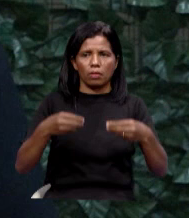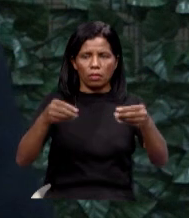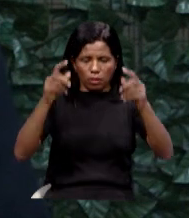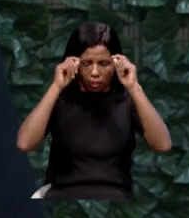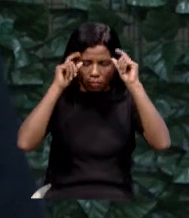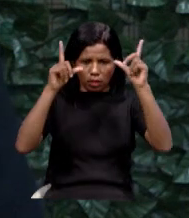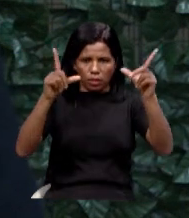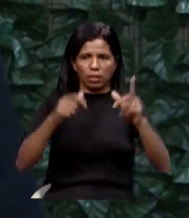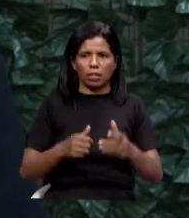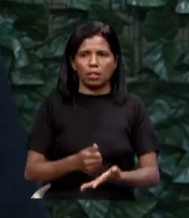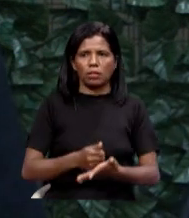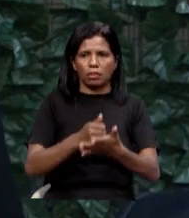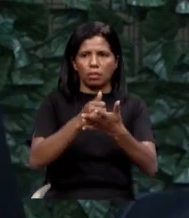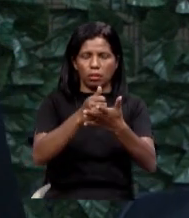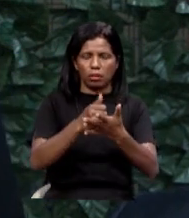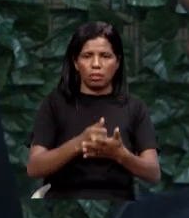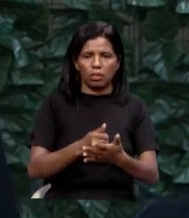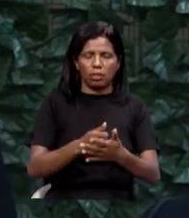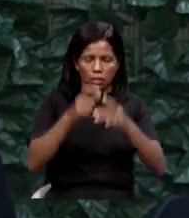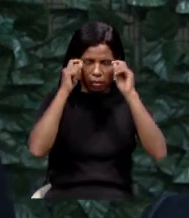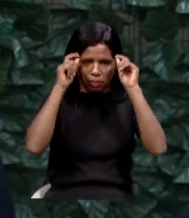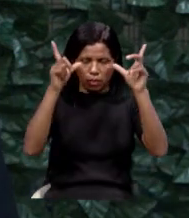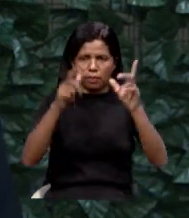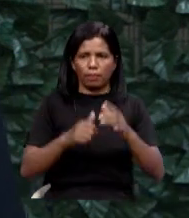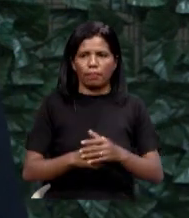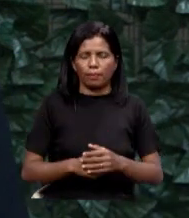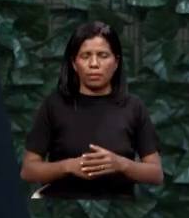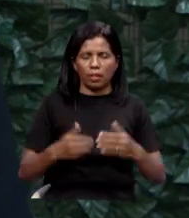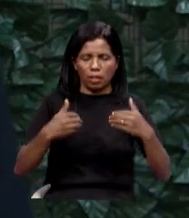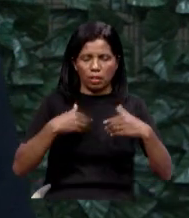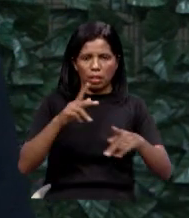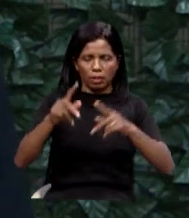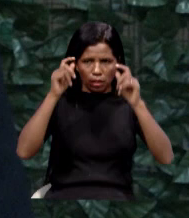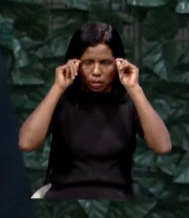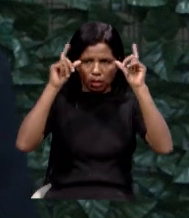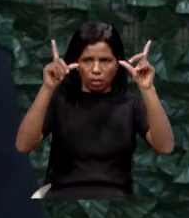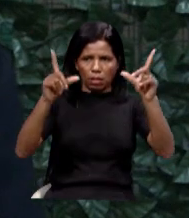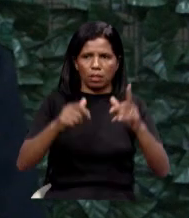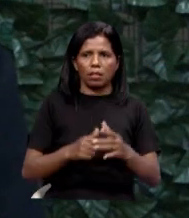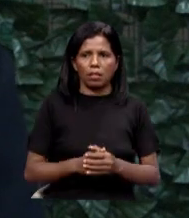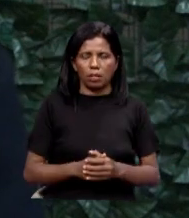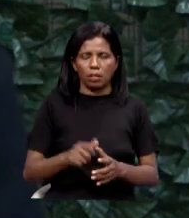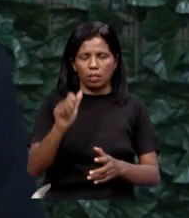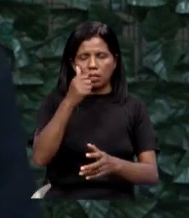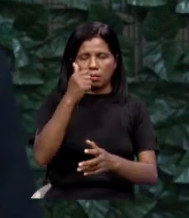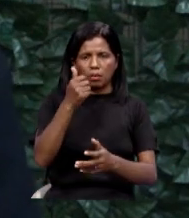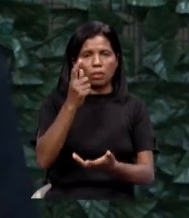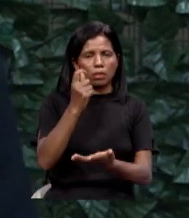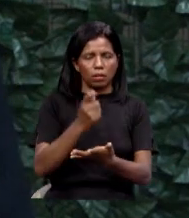Leste, bikin baik. Ada orang Timor-Timor, mungkin ada 10.000 orang.